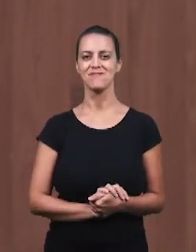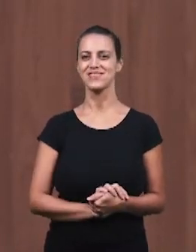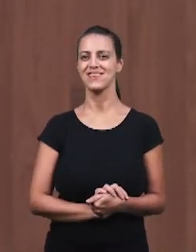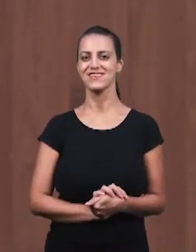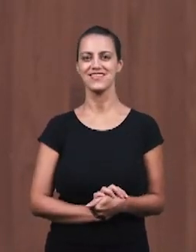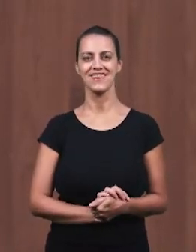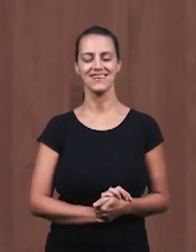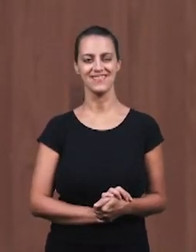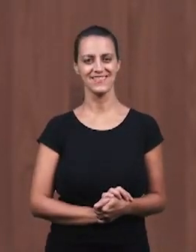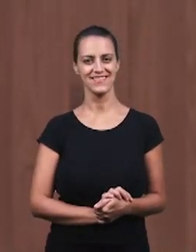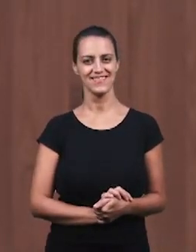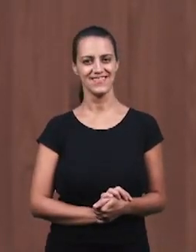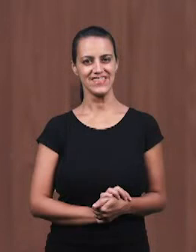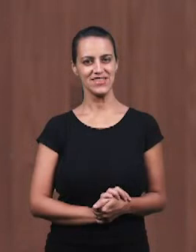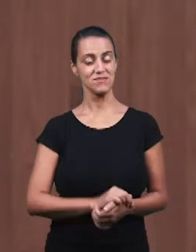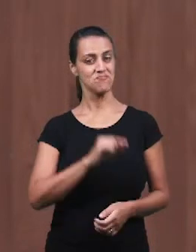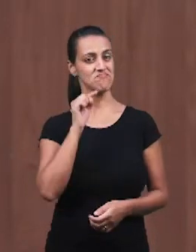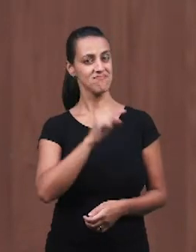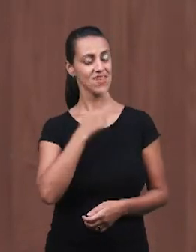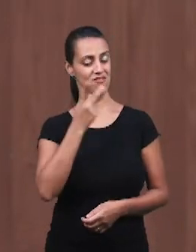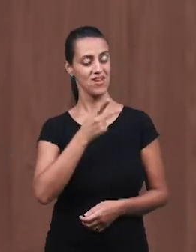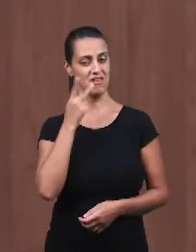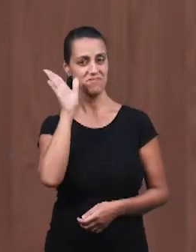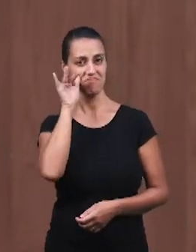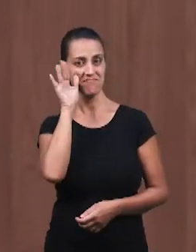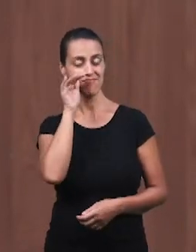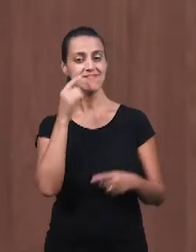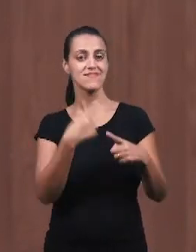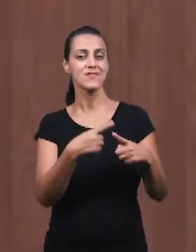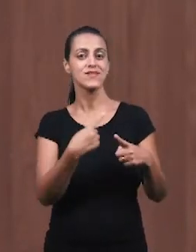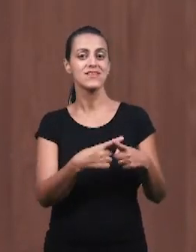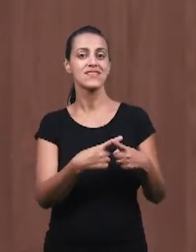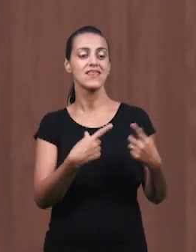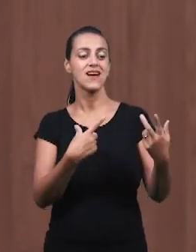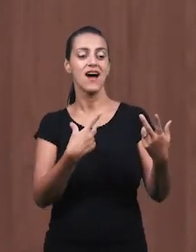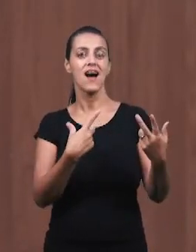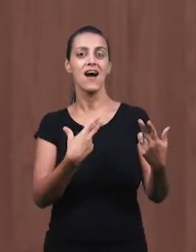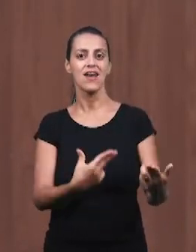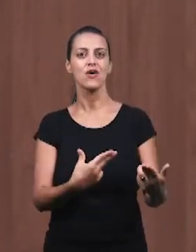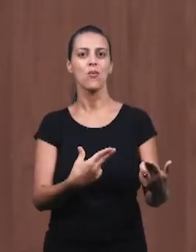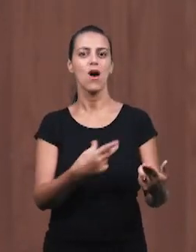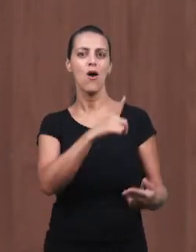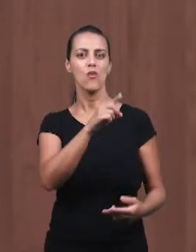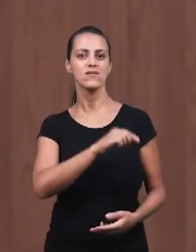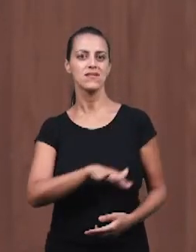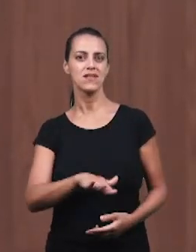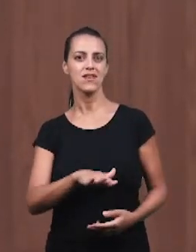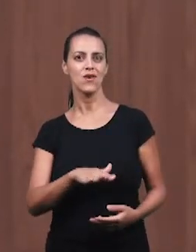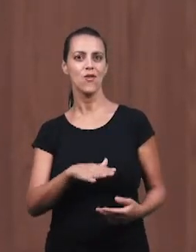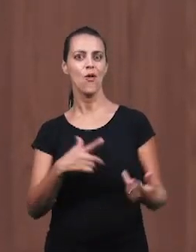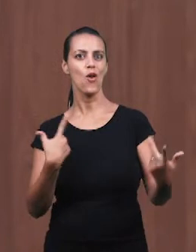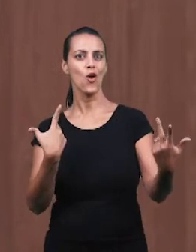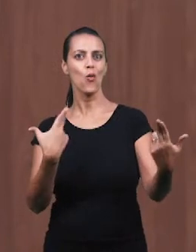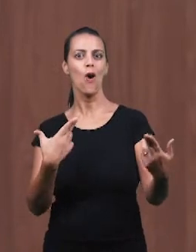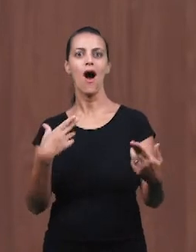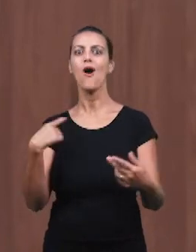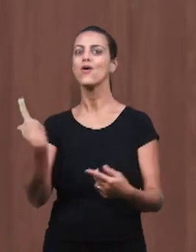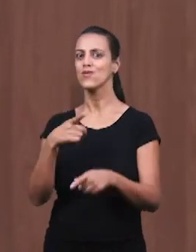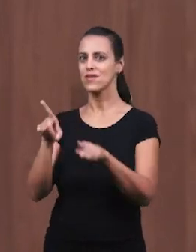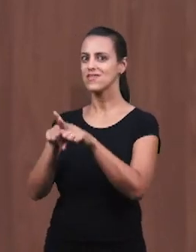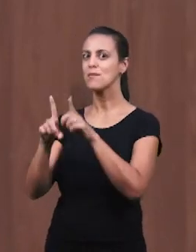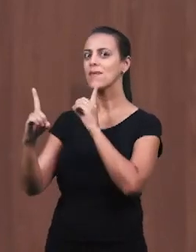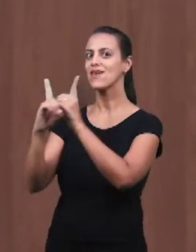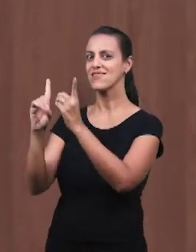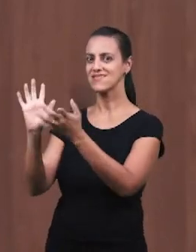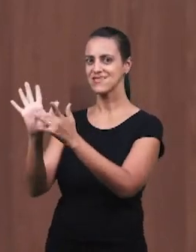muito interessante quando ele disse assim como Zaqueu, um dia nós tivemos um encontro com o